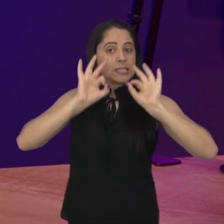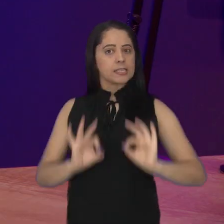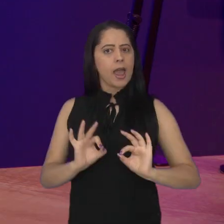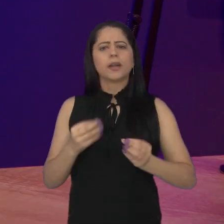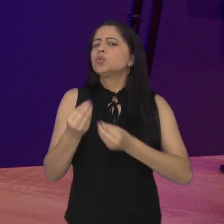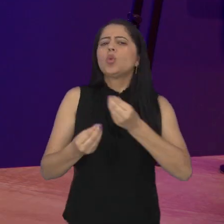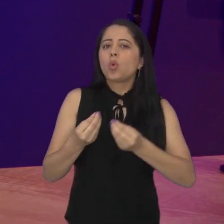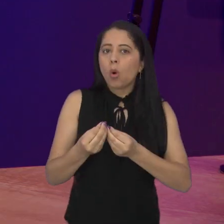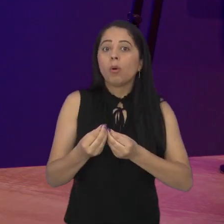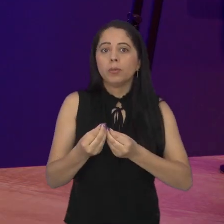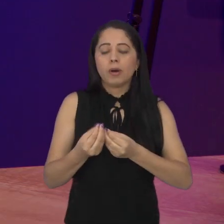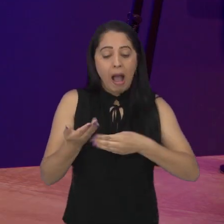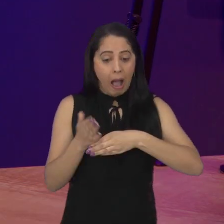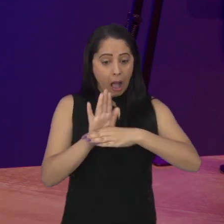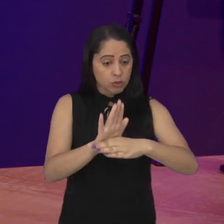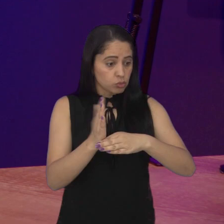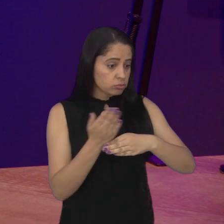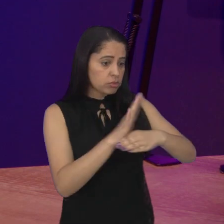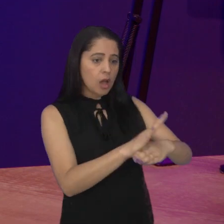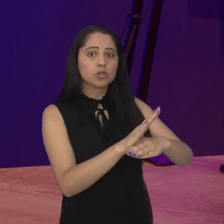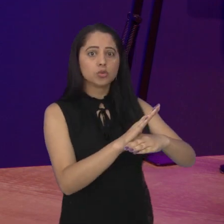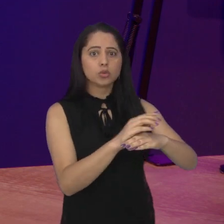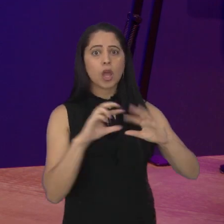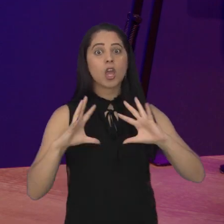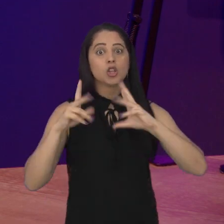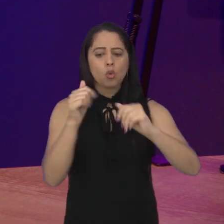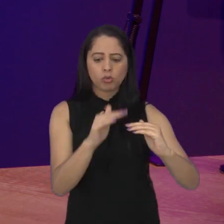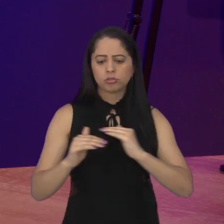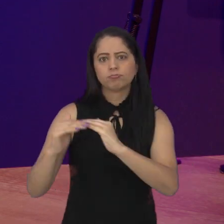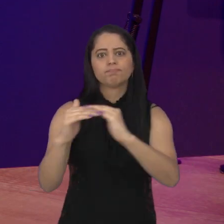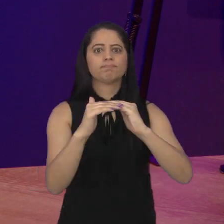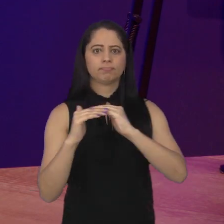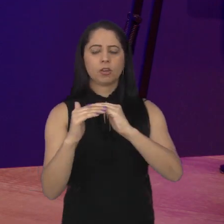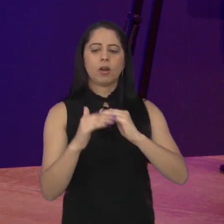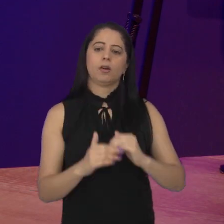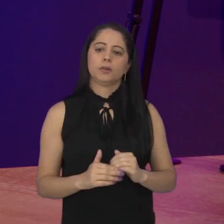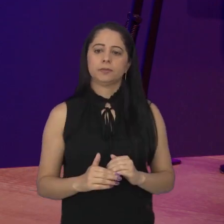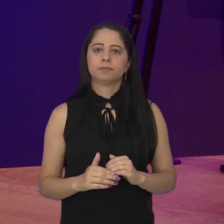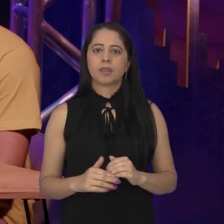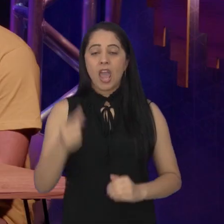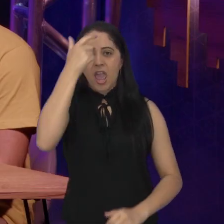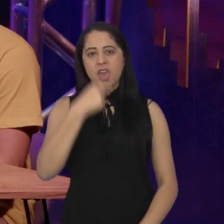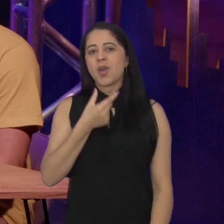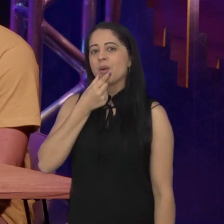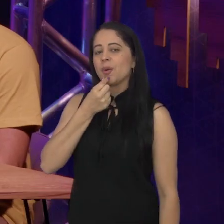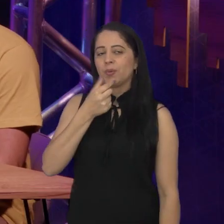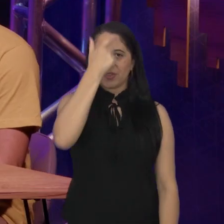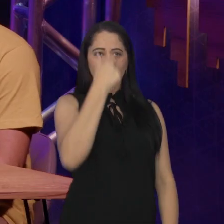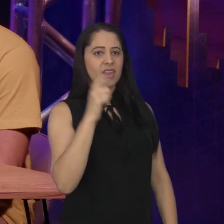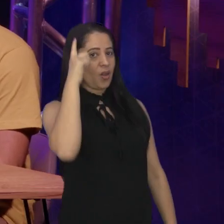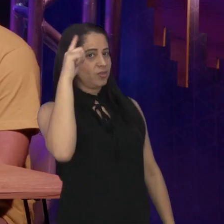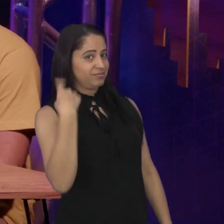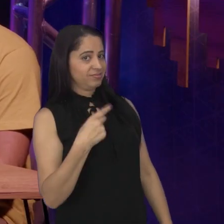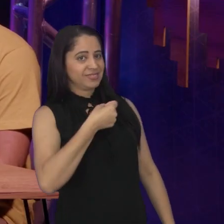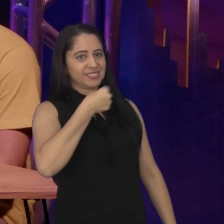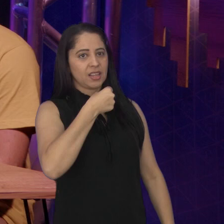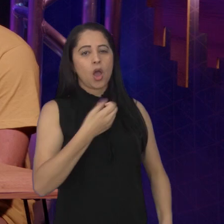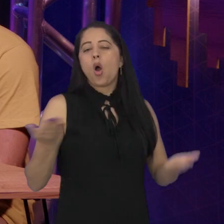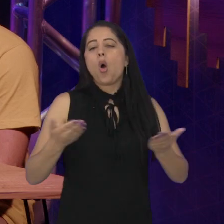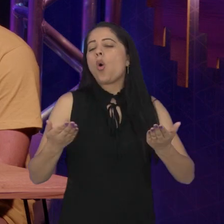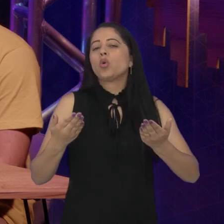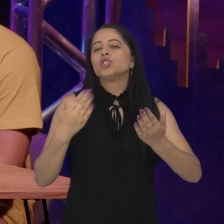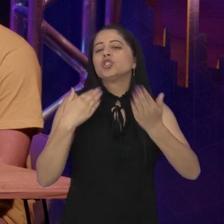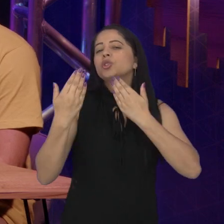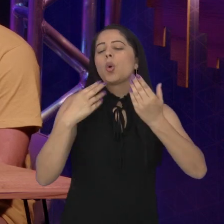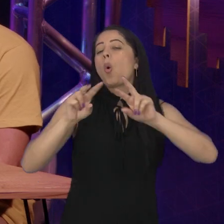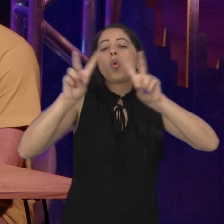justo seria aquele que salvaria as pessoas de se afogarem e daria condições iguais para todos conseguirem navegar. Eu sou Samu Strazer Eu sou a Miviki, e